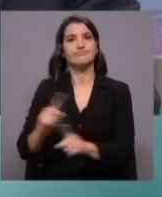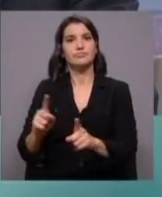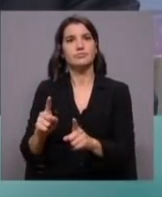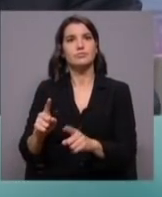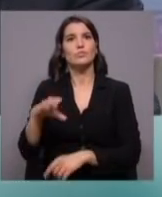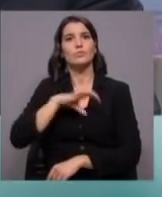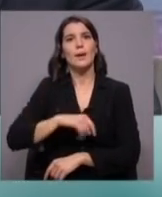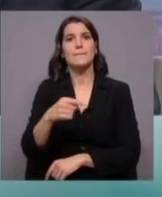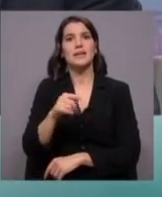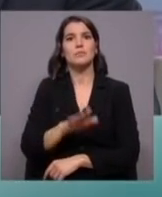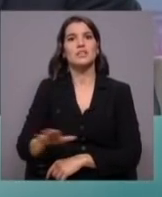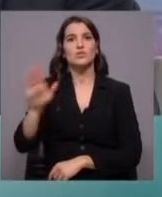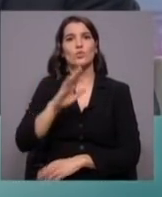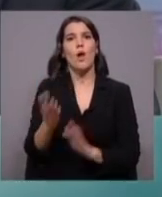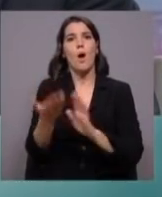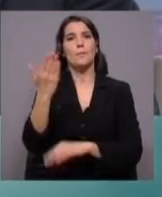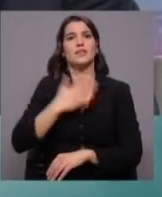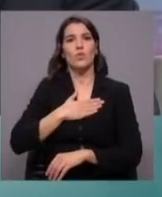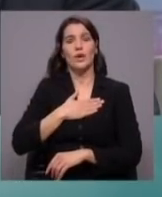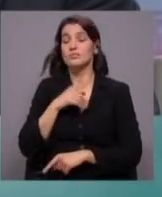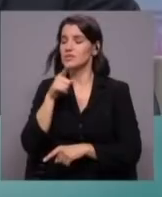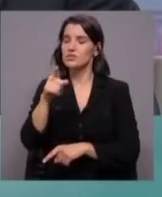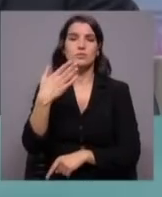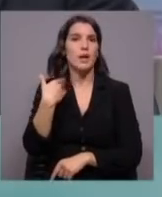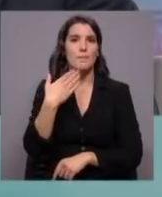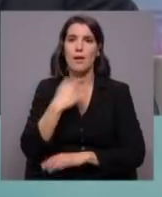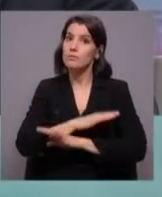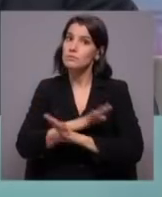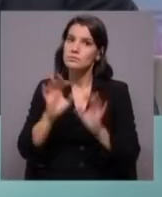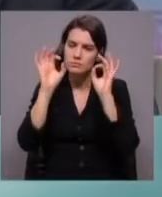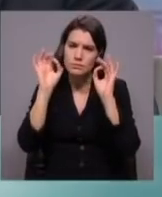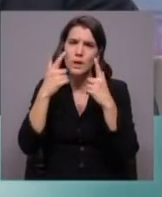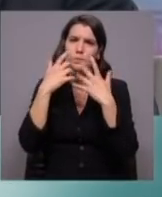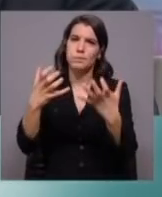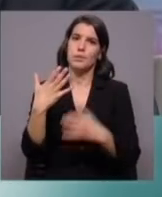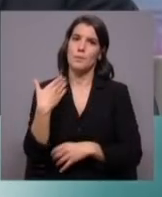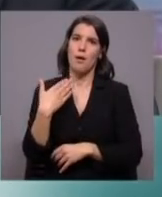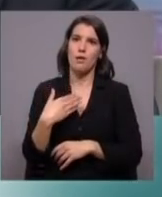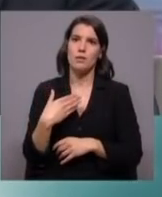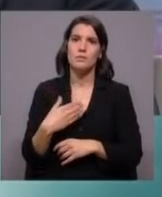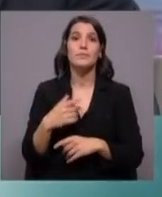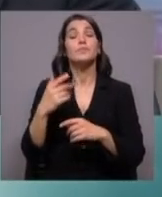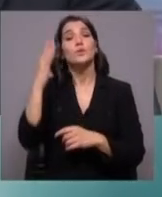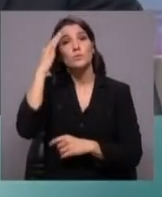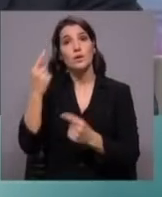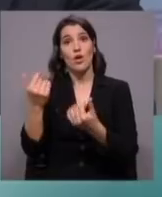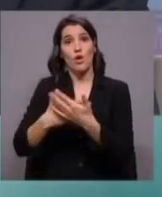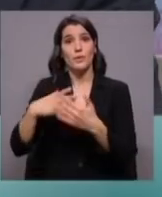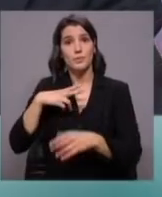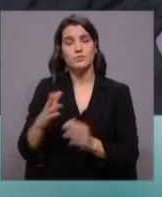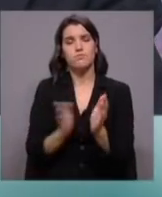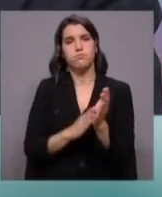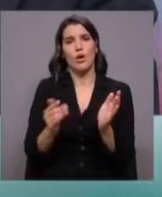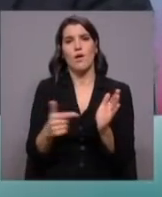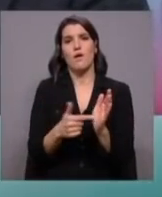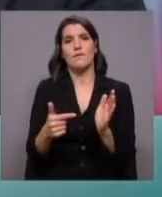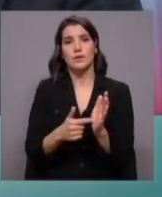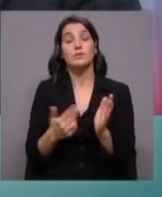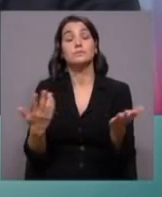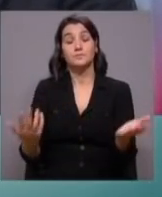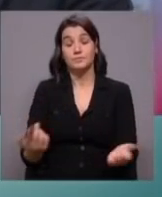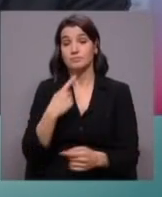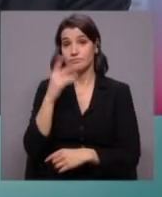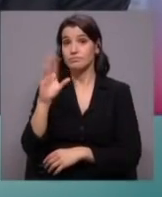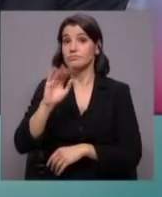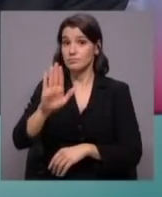salário mínimo nacional. Ok. E está errada, profundamente errada. Porquê? E os números da economia portuguesa provam que está errada. Quais e digo números? Mais, se